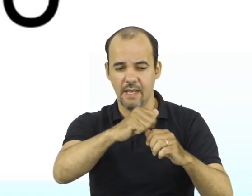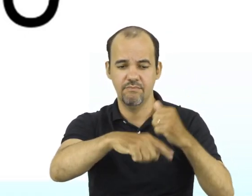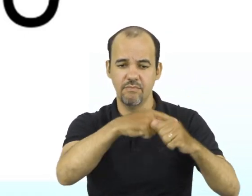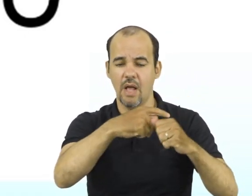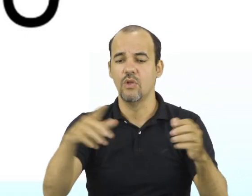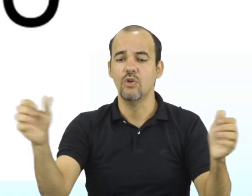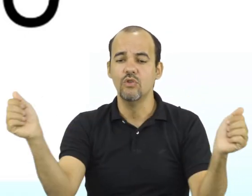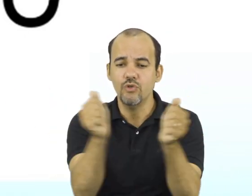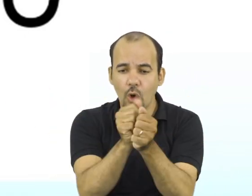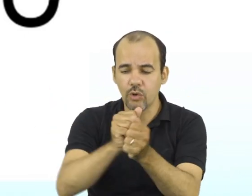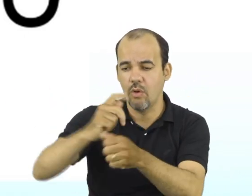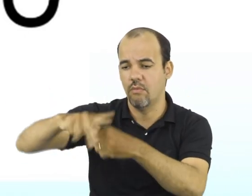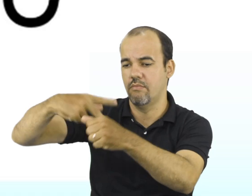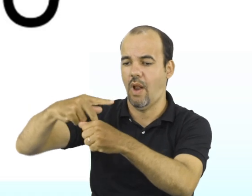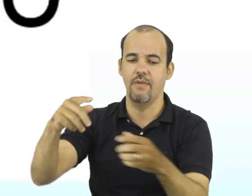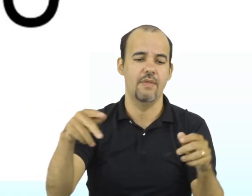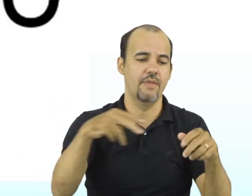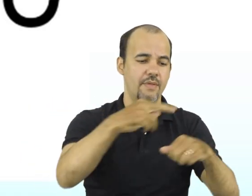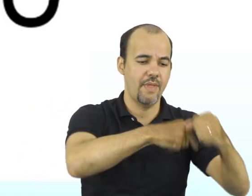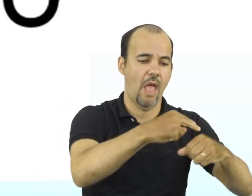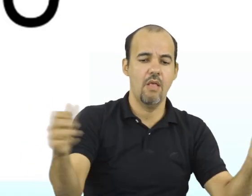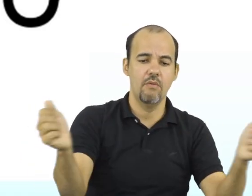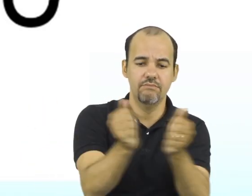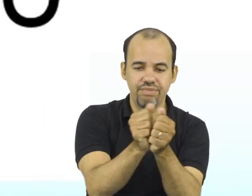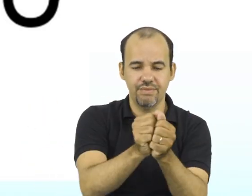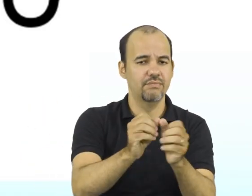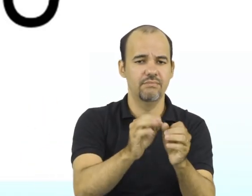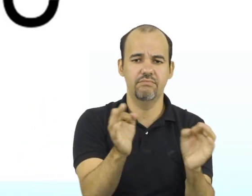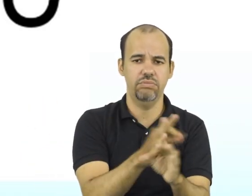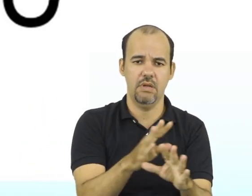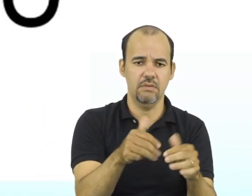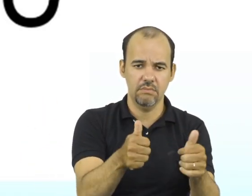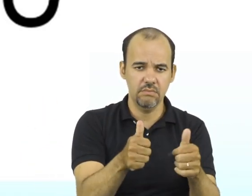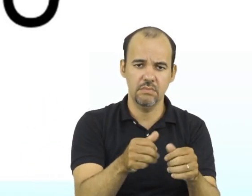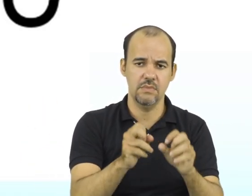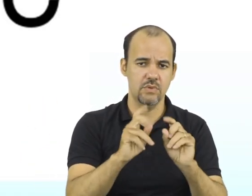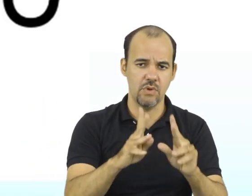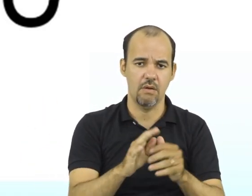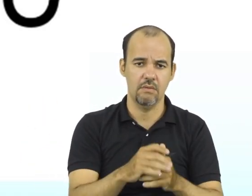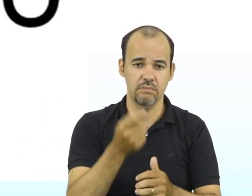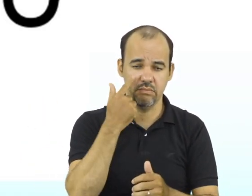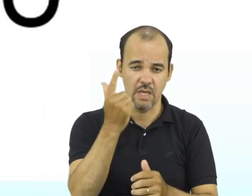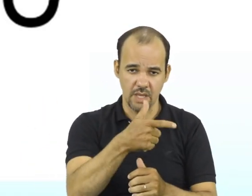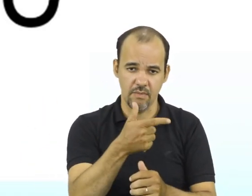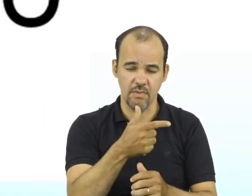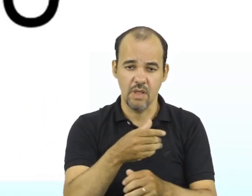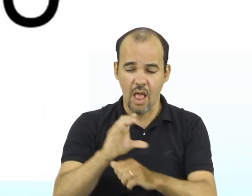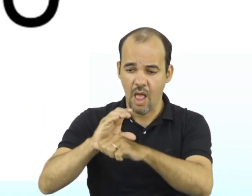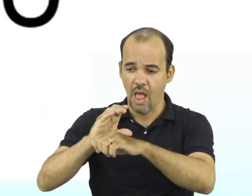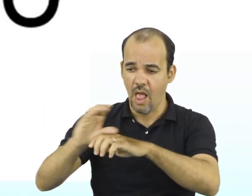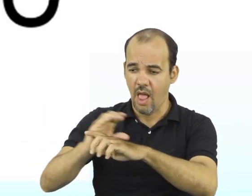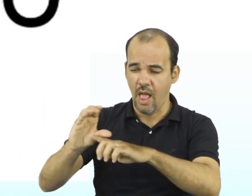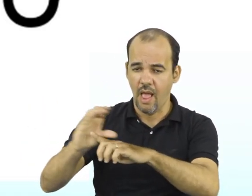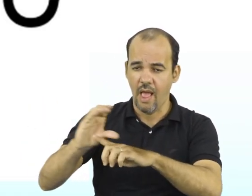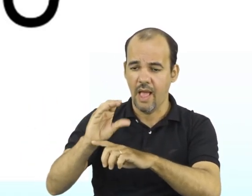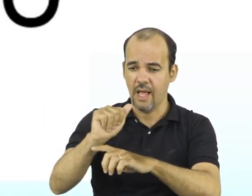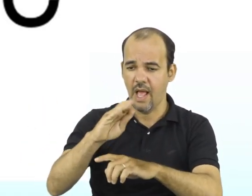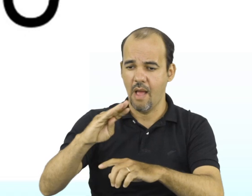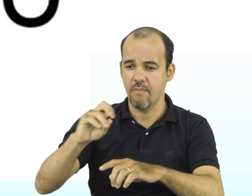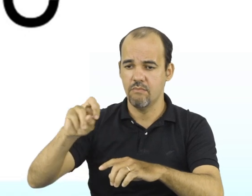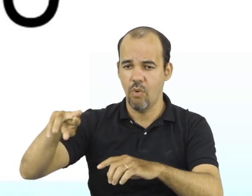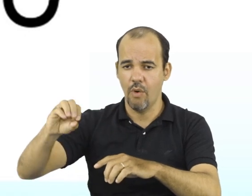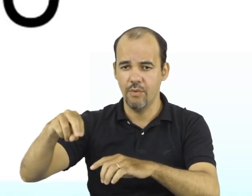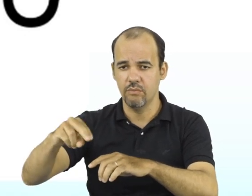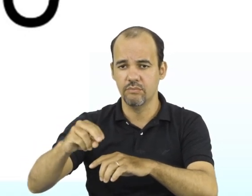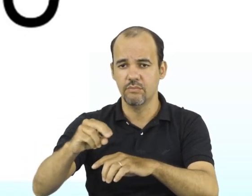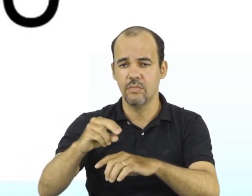por prótons mais nêutrons. Finis, que lindo! Olha aí o exemplo. Carbono, 12 e 6.